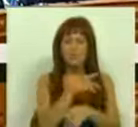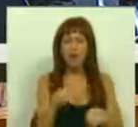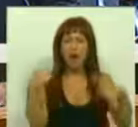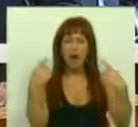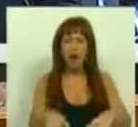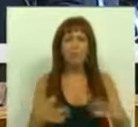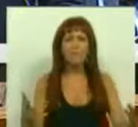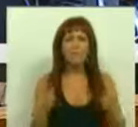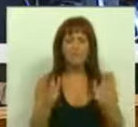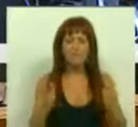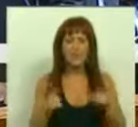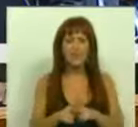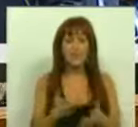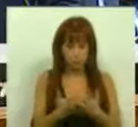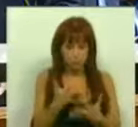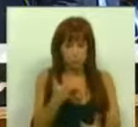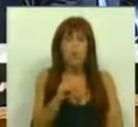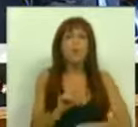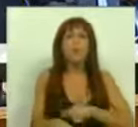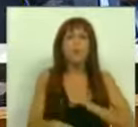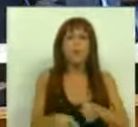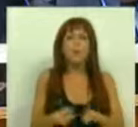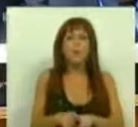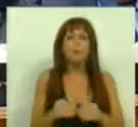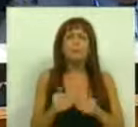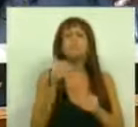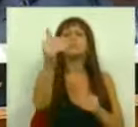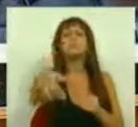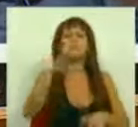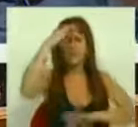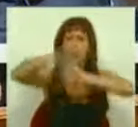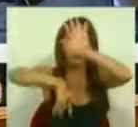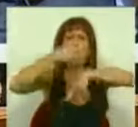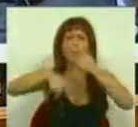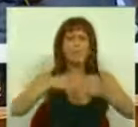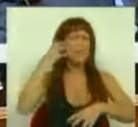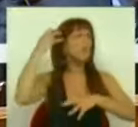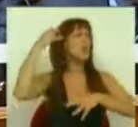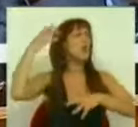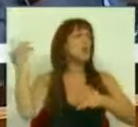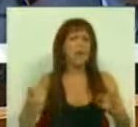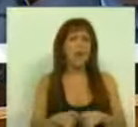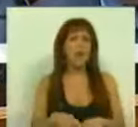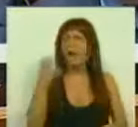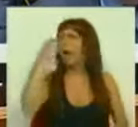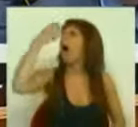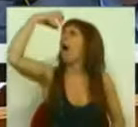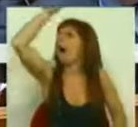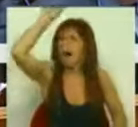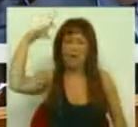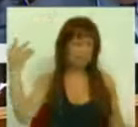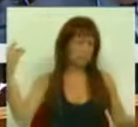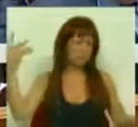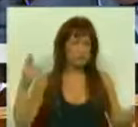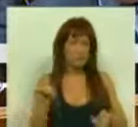mensagens que têm de ser sublinhadas para lá da confusão e do barulho, de alguma histeria